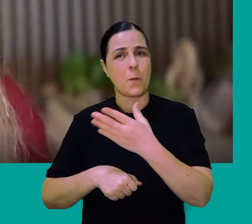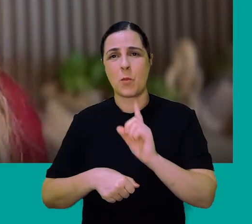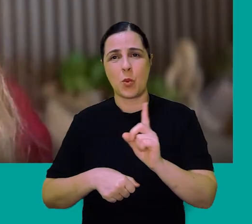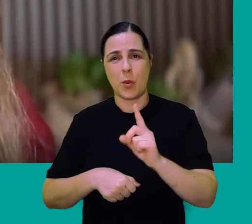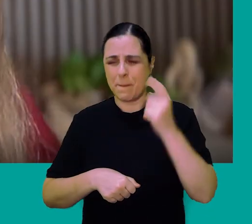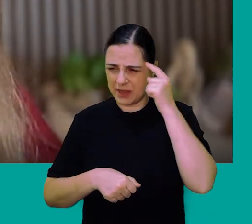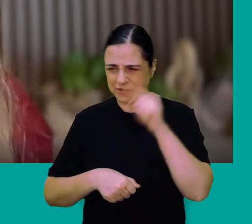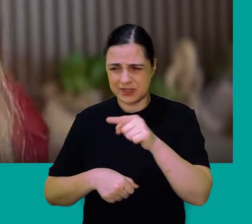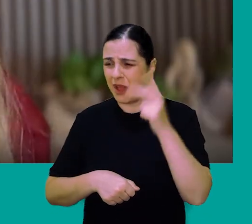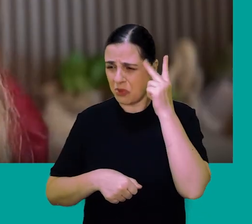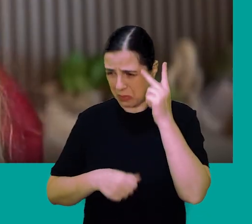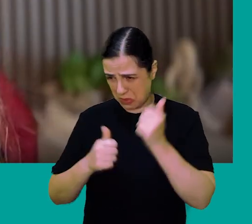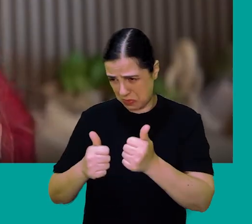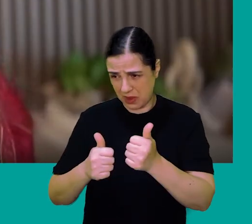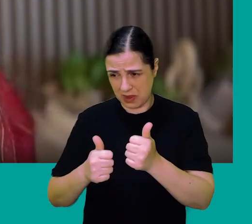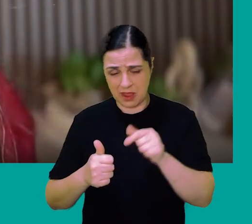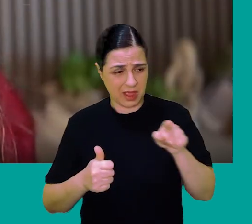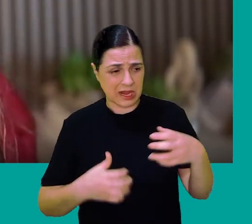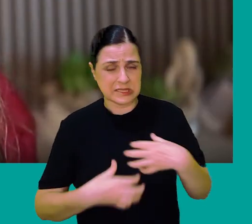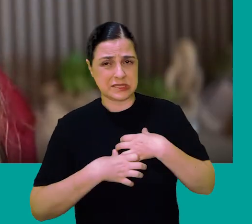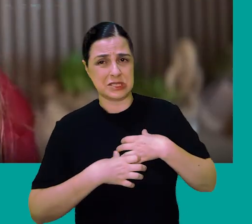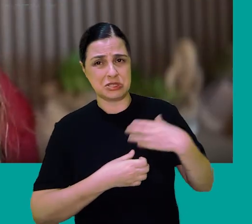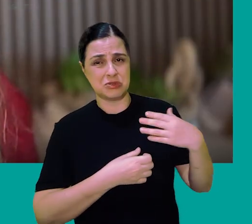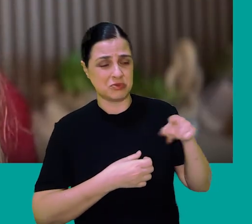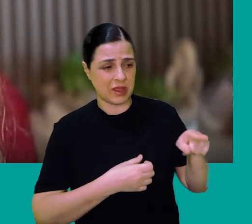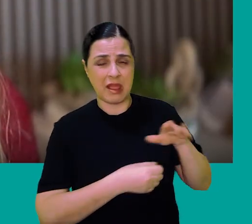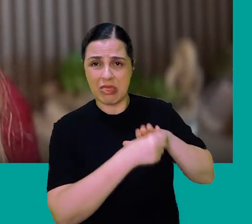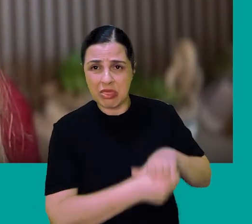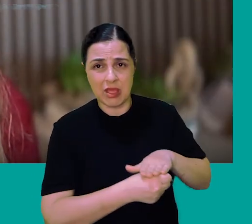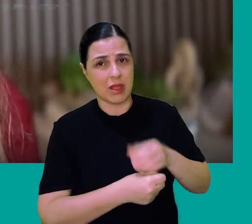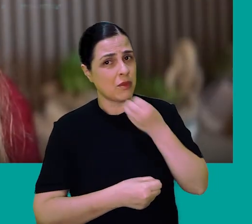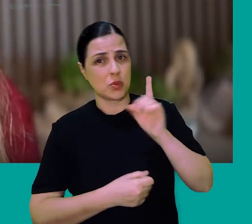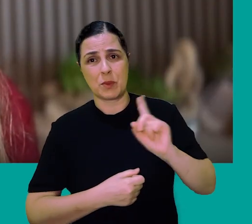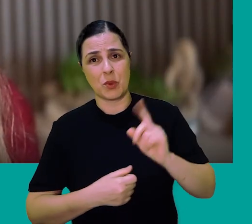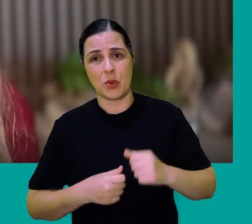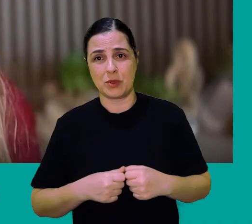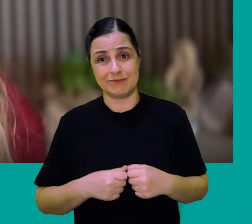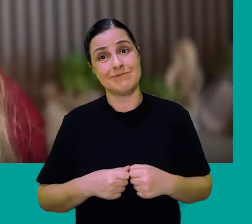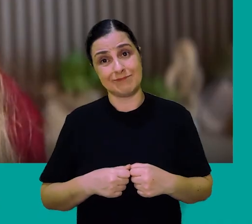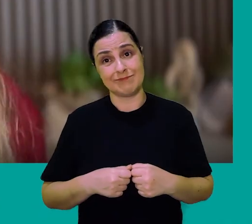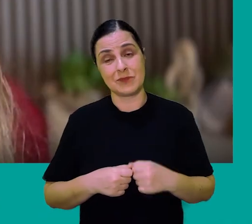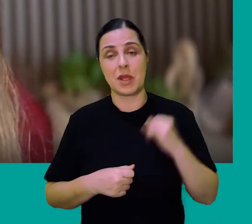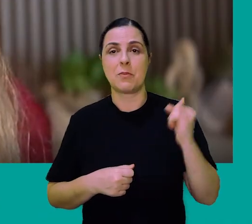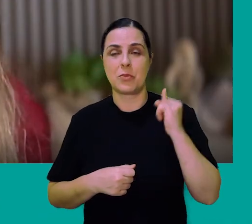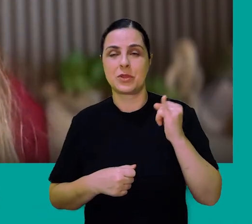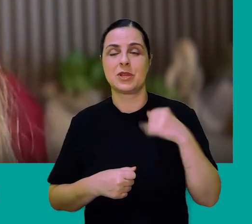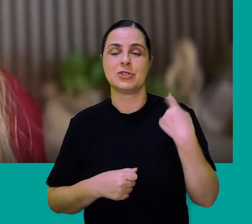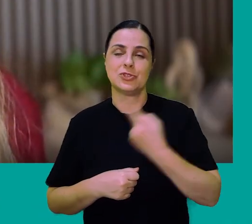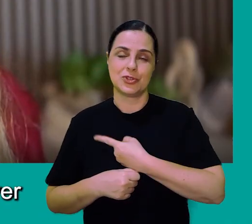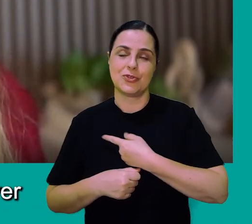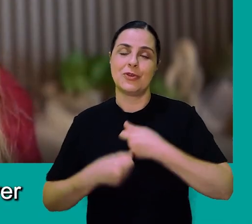bem, ótimo, mas para outra pessoa não está tudo bem. Né? Então, isso acho que é um ponto que a gente